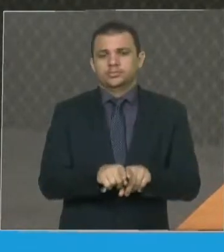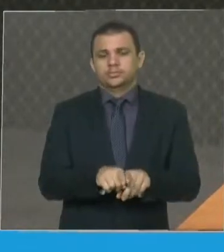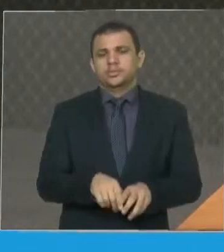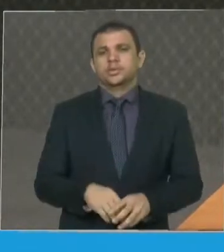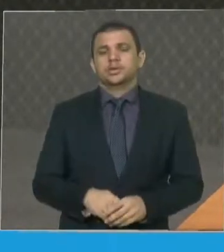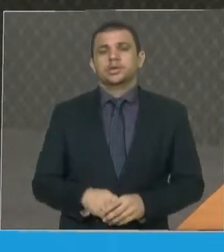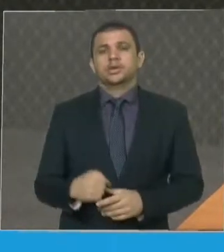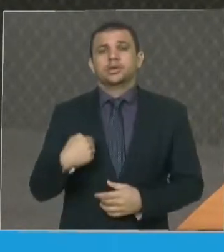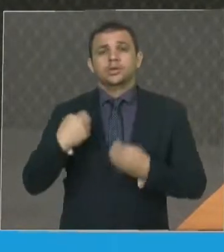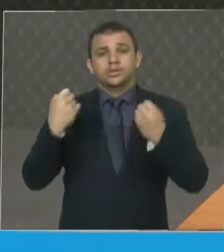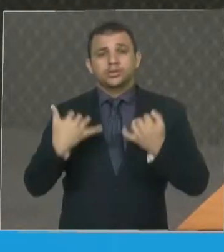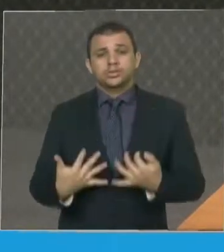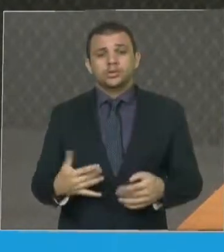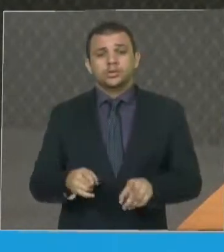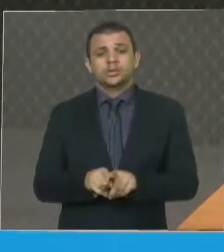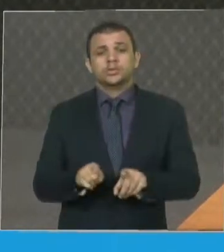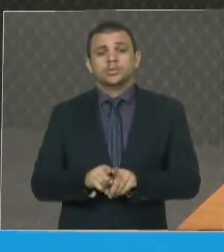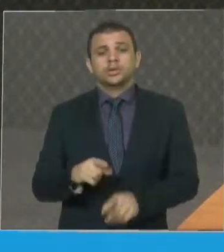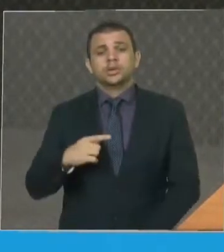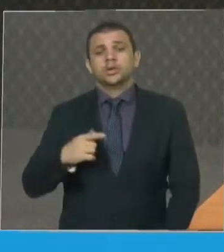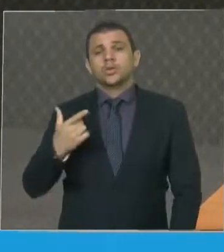visitas